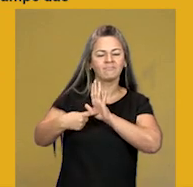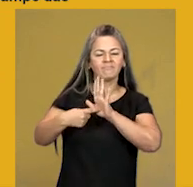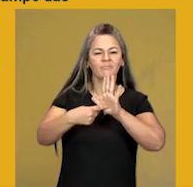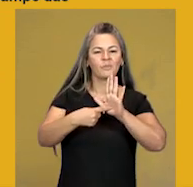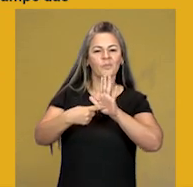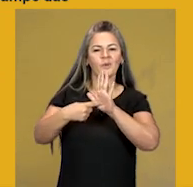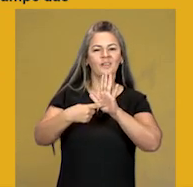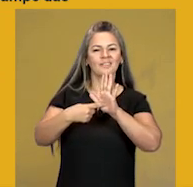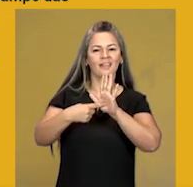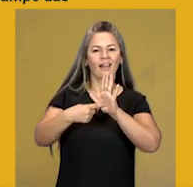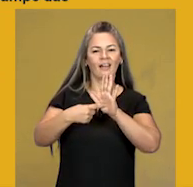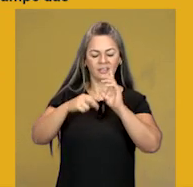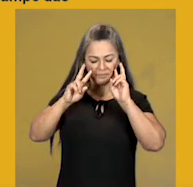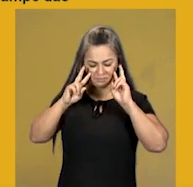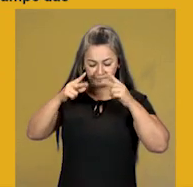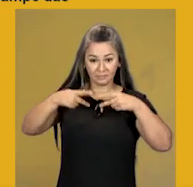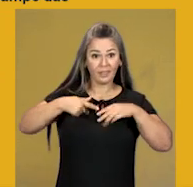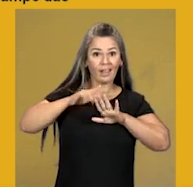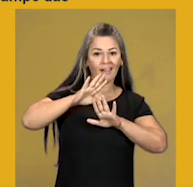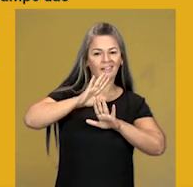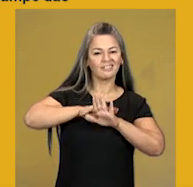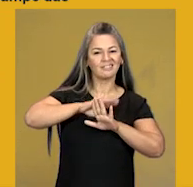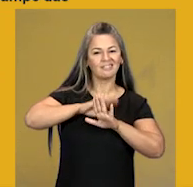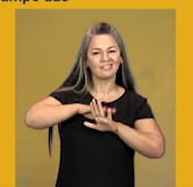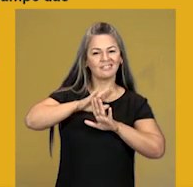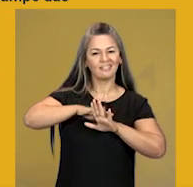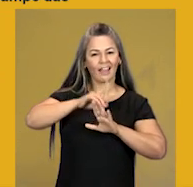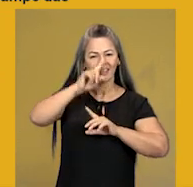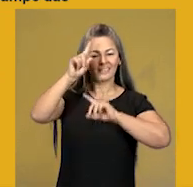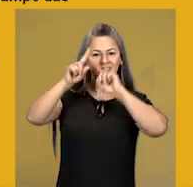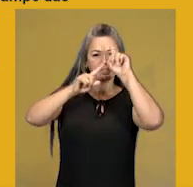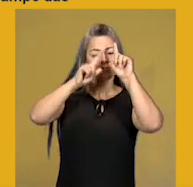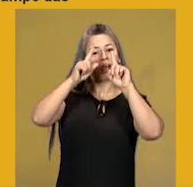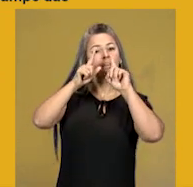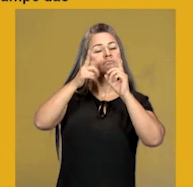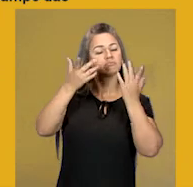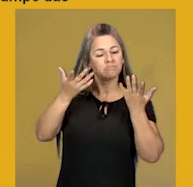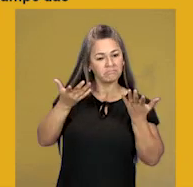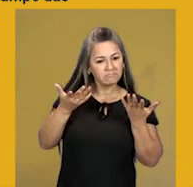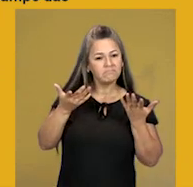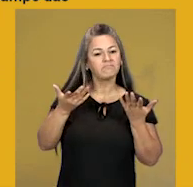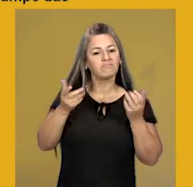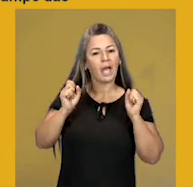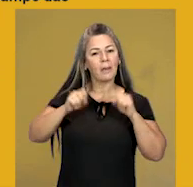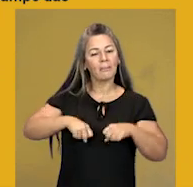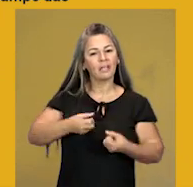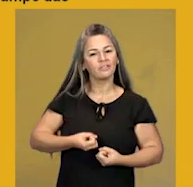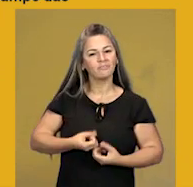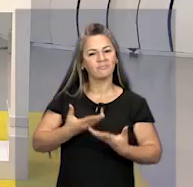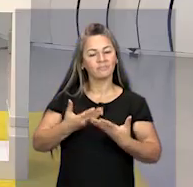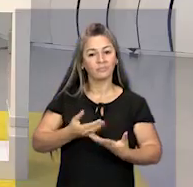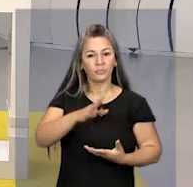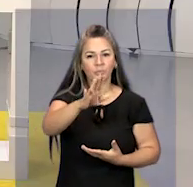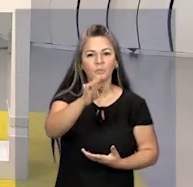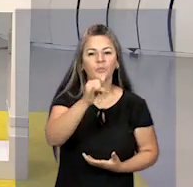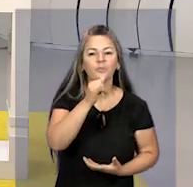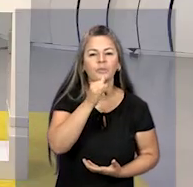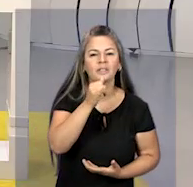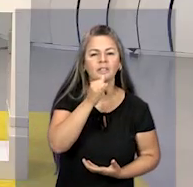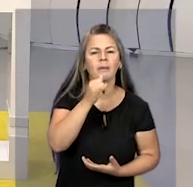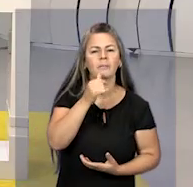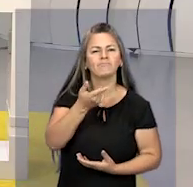e o inconsciente, guardados no campo das ideias do indivíduo. Pensar em consciente